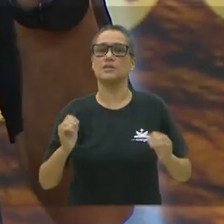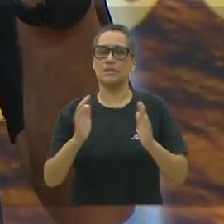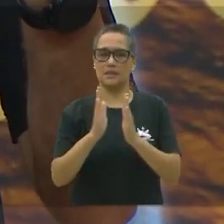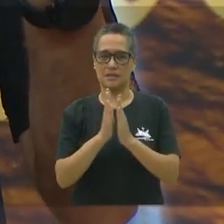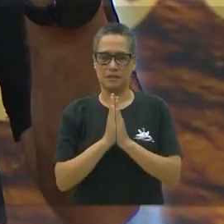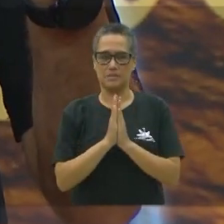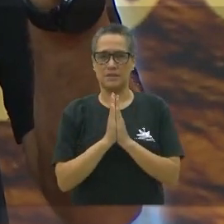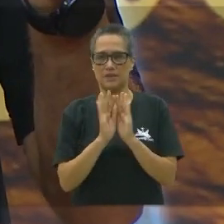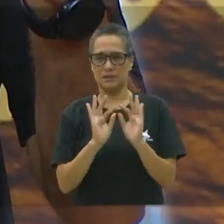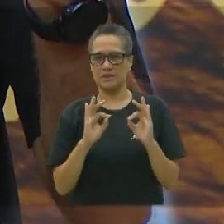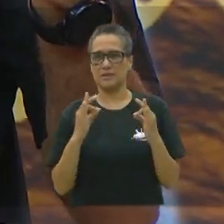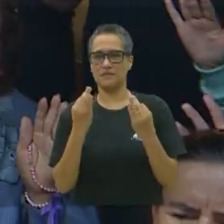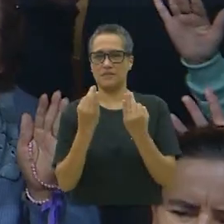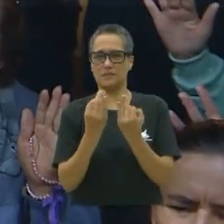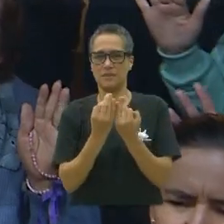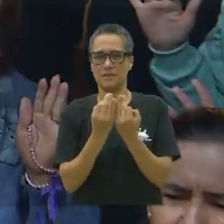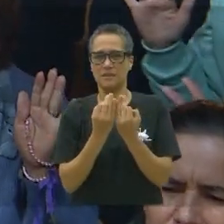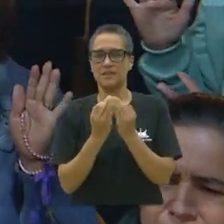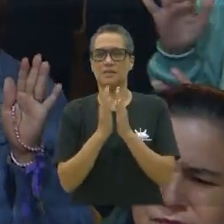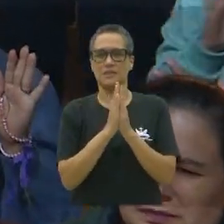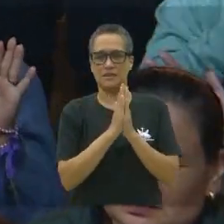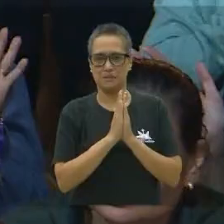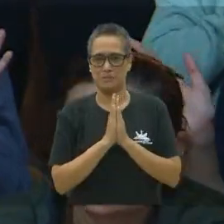família, amém, amém.